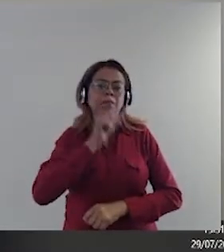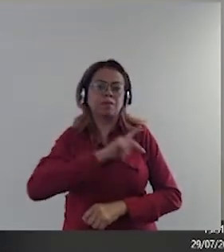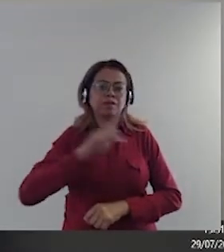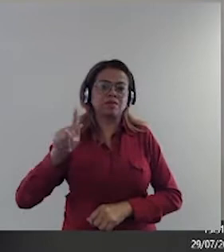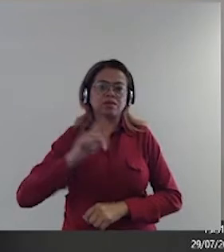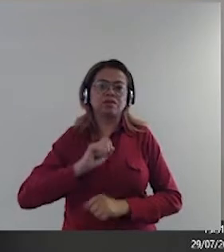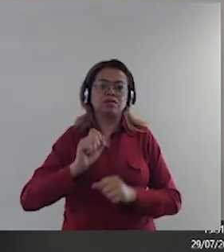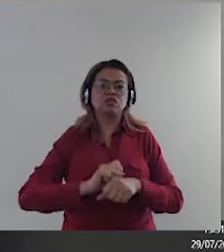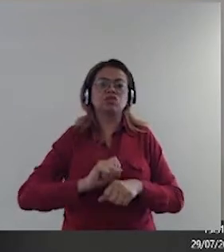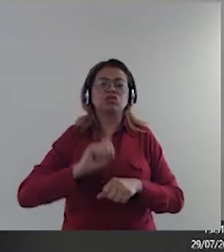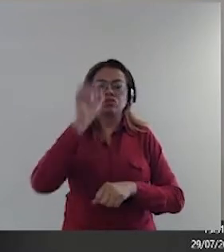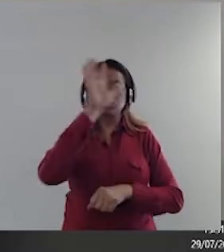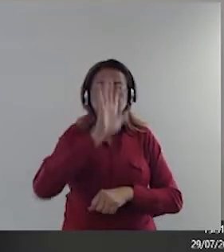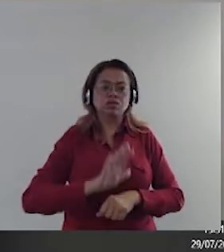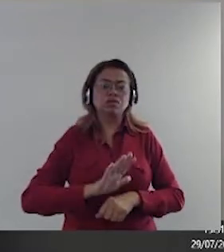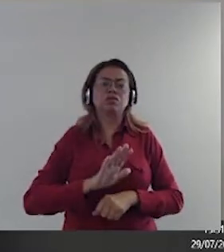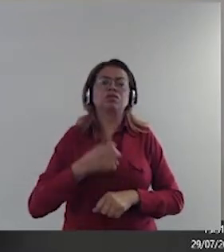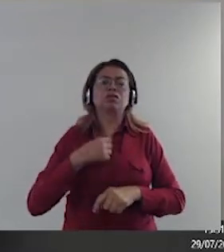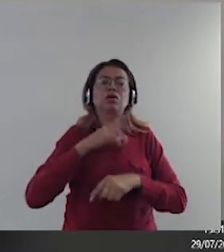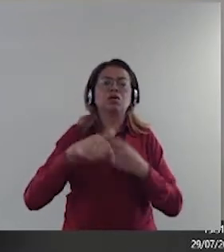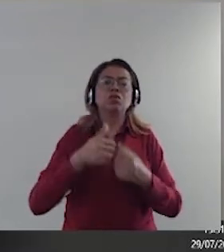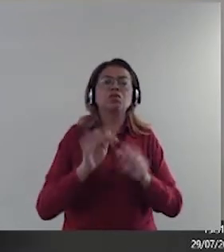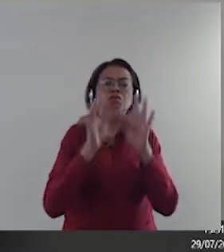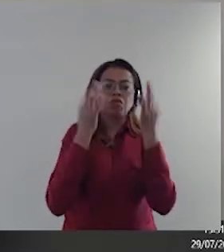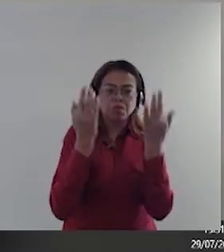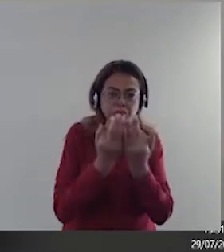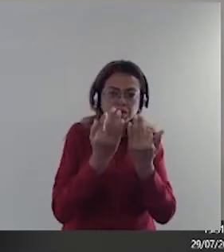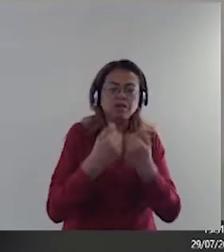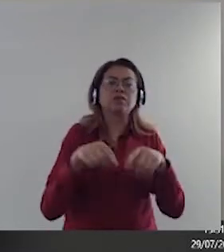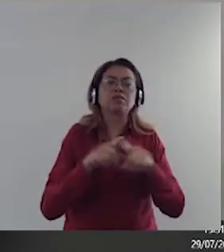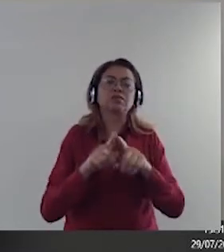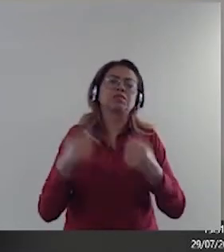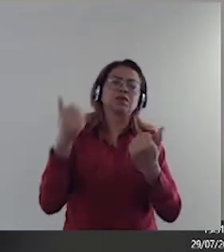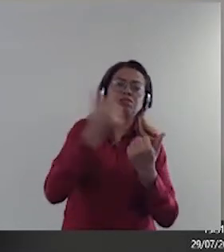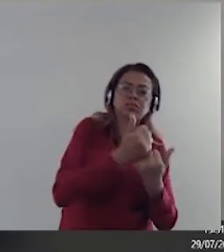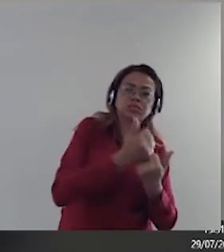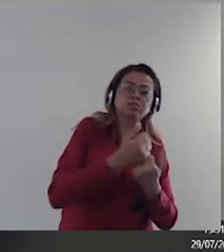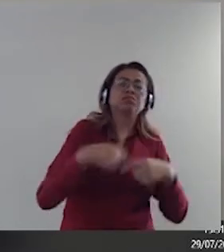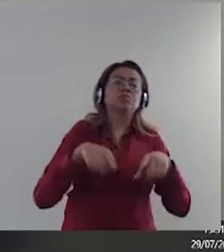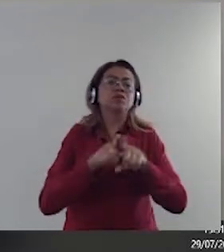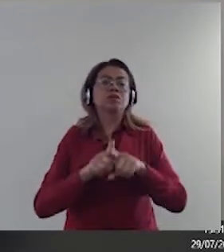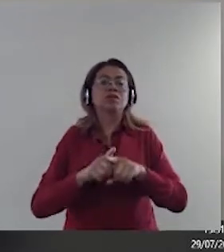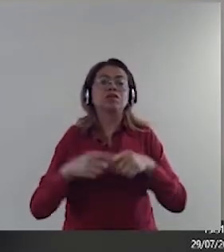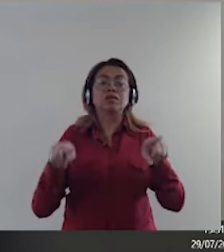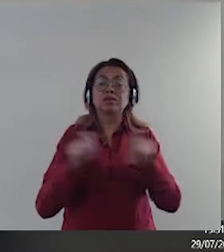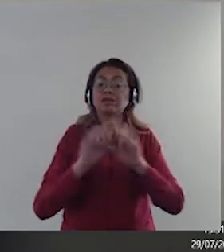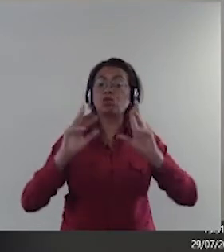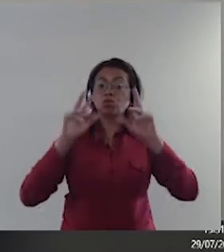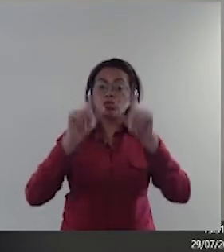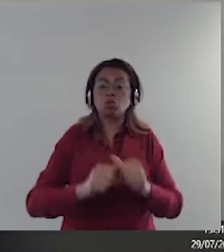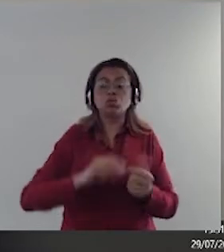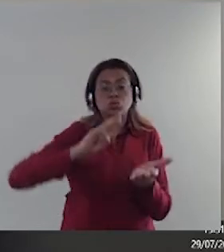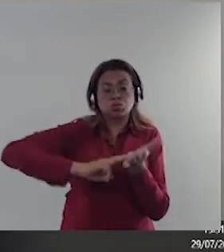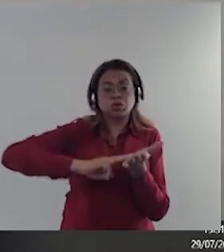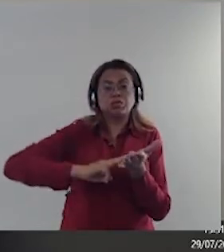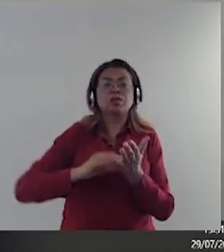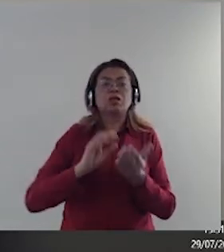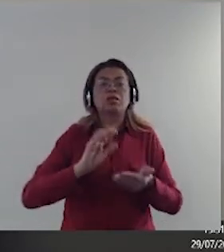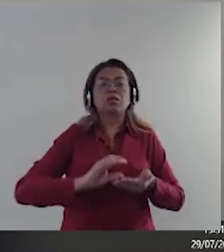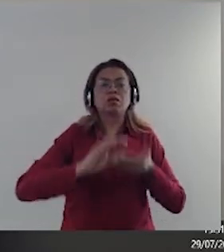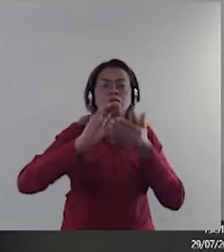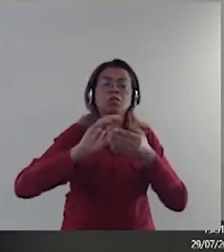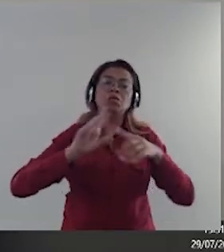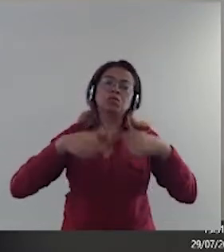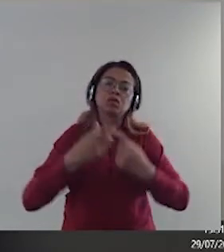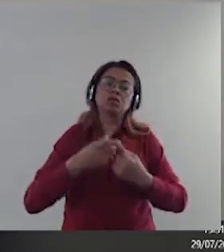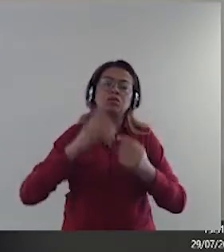de Direito, Família e Sucessões da OAB Nacional, e muito especialmente a todos os membros da Comissão Especial de Direito,